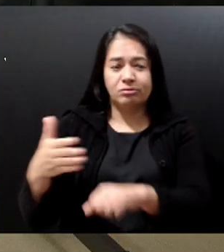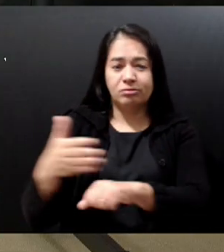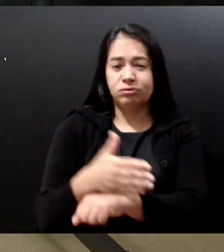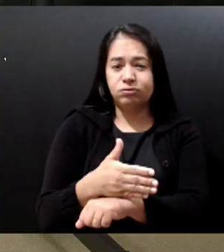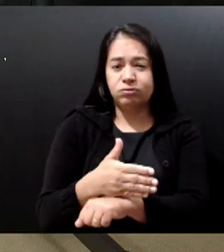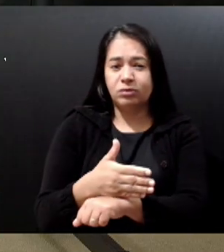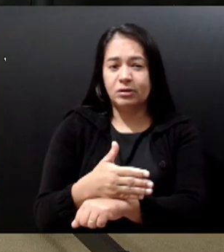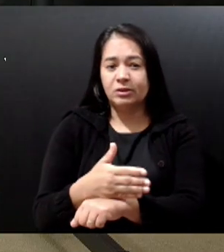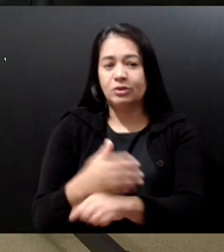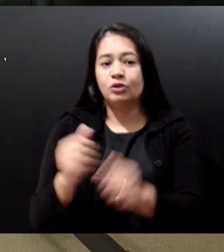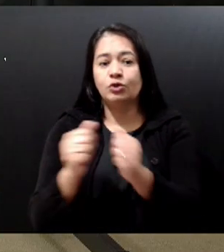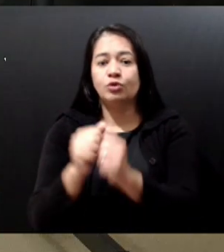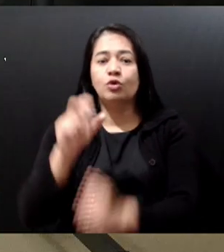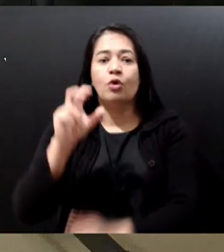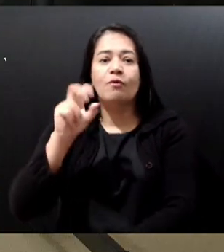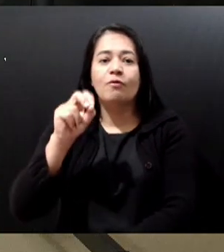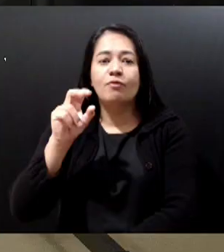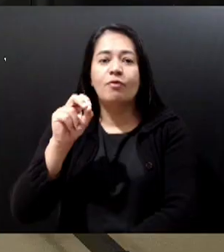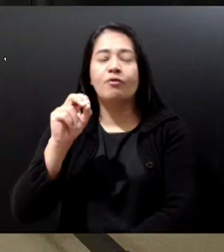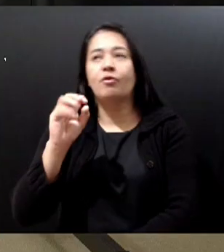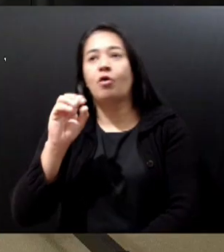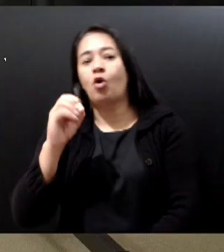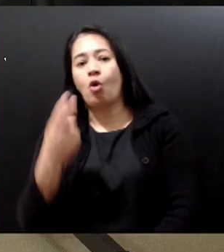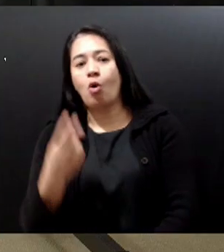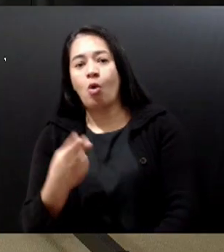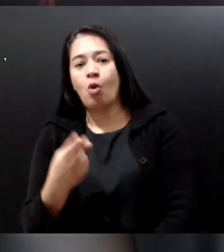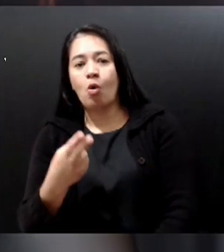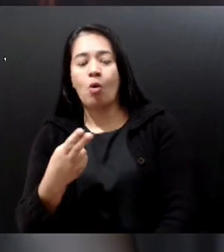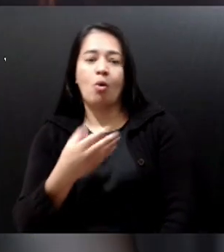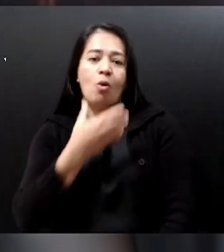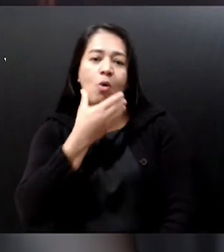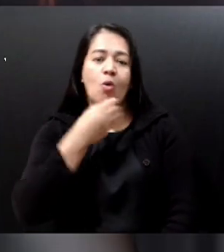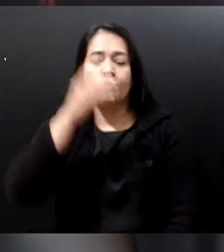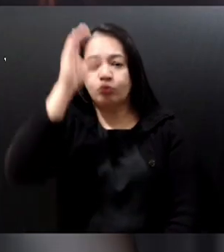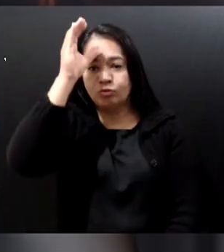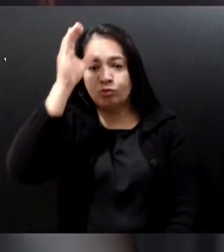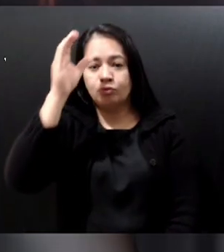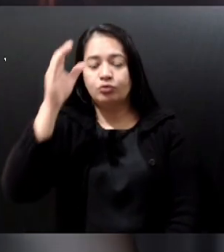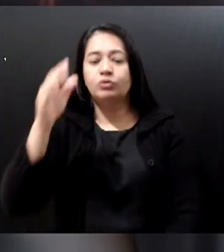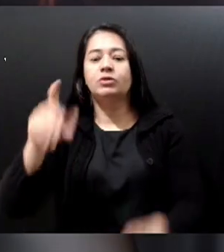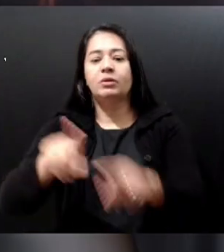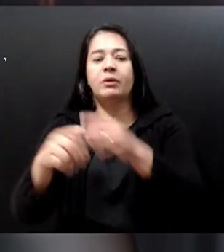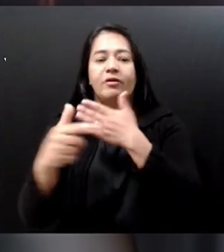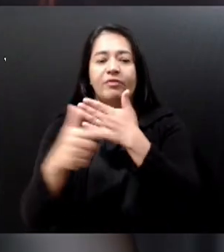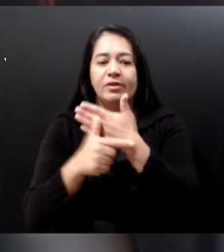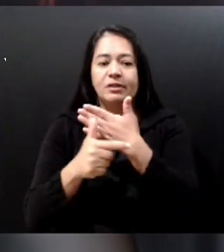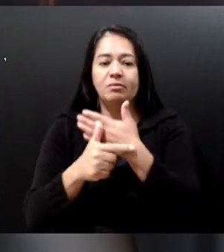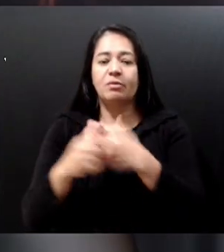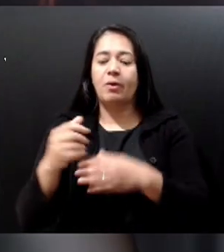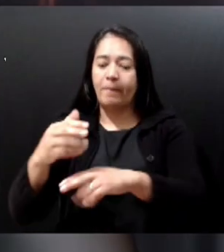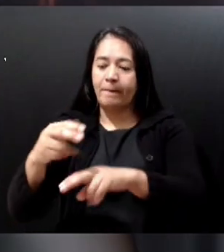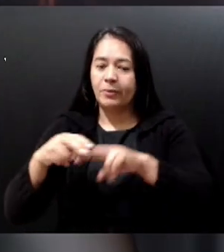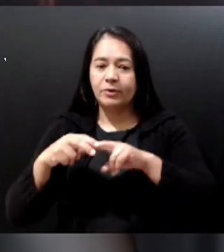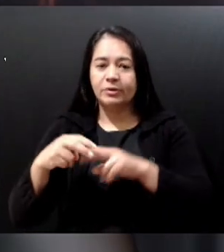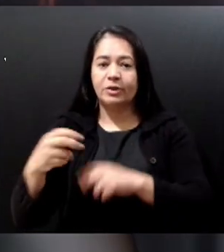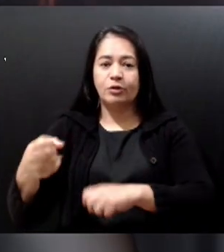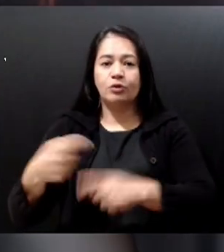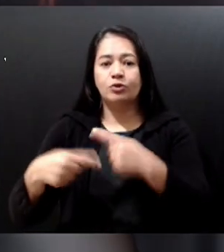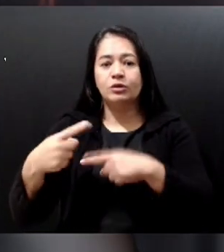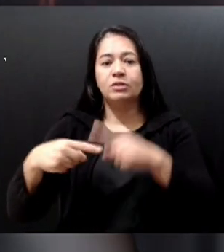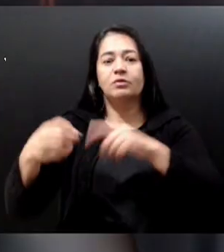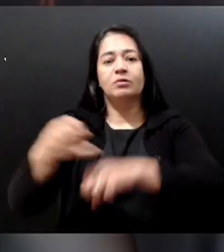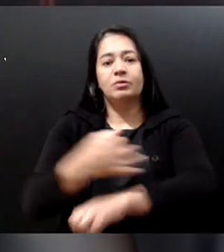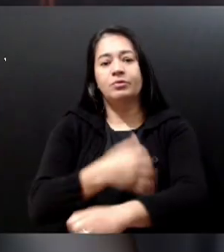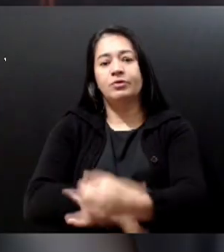para a criança, e isso traz um desenvolvimento emocional saudável. É importantíssimo, né,